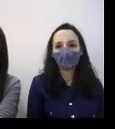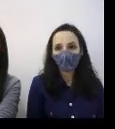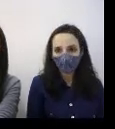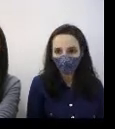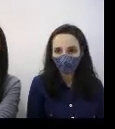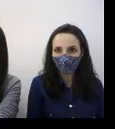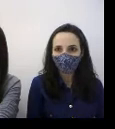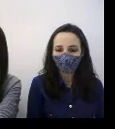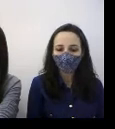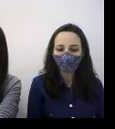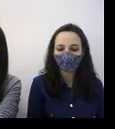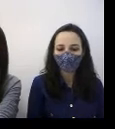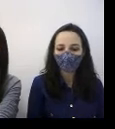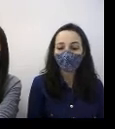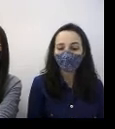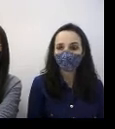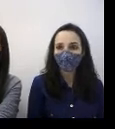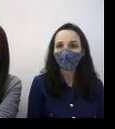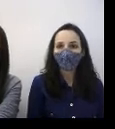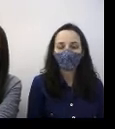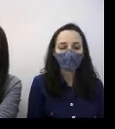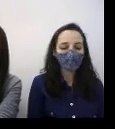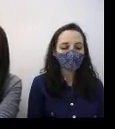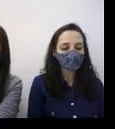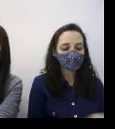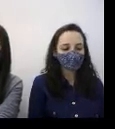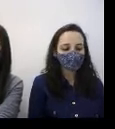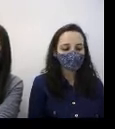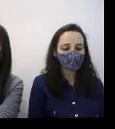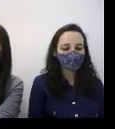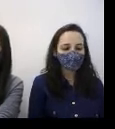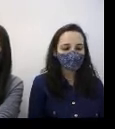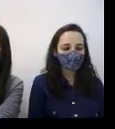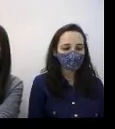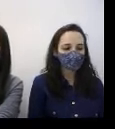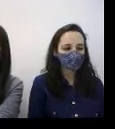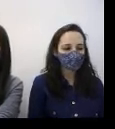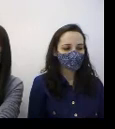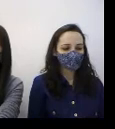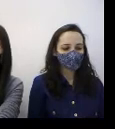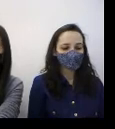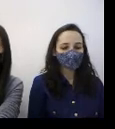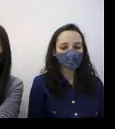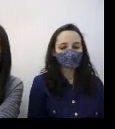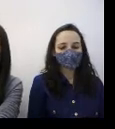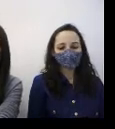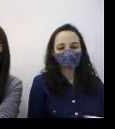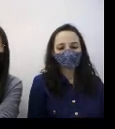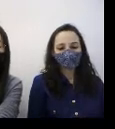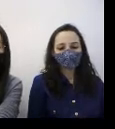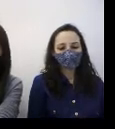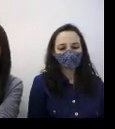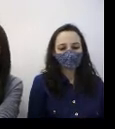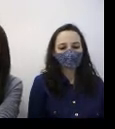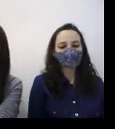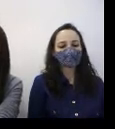nos atentar às nossas crianças em relação a isso. Bom? No processo da depressão infantil, na verdade, o processo